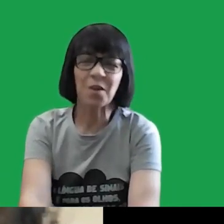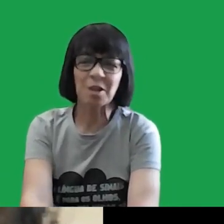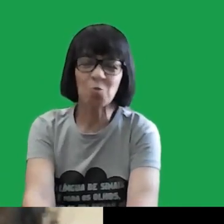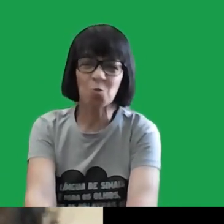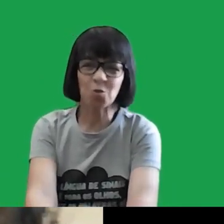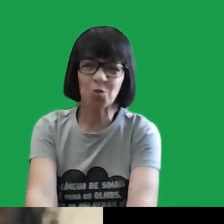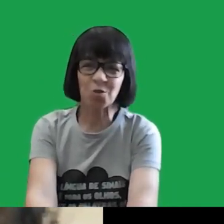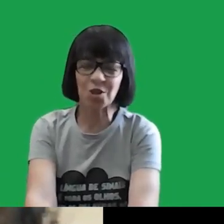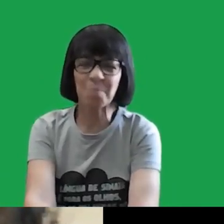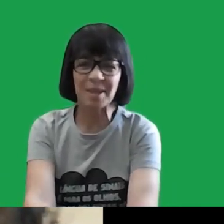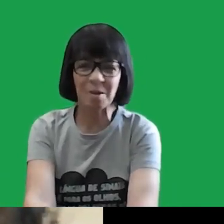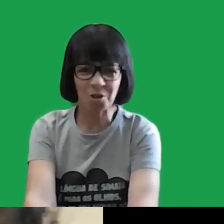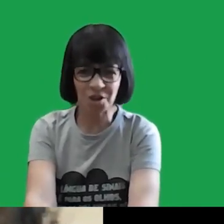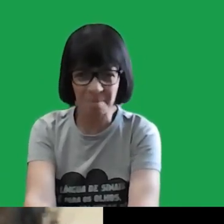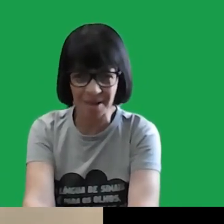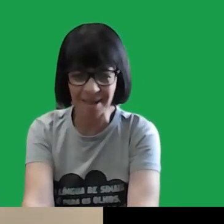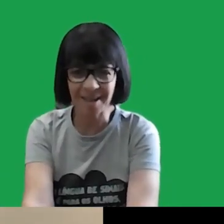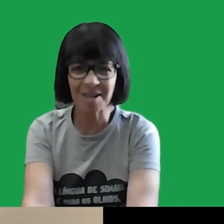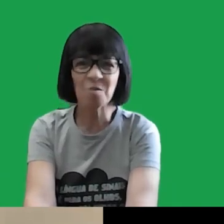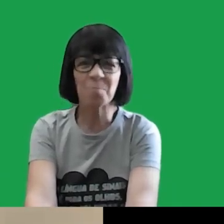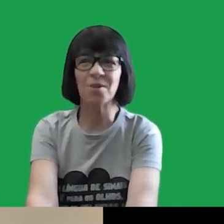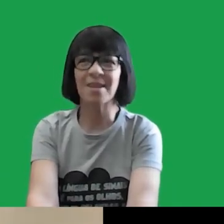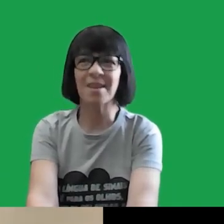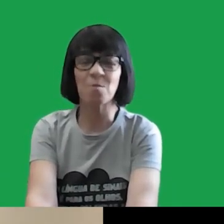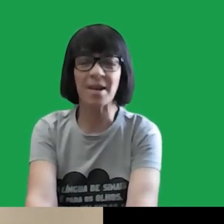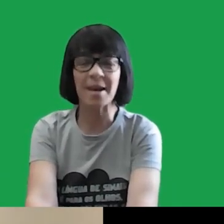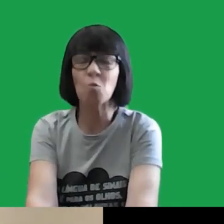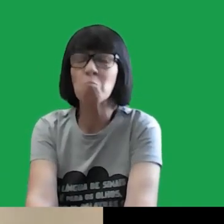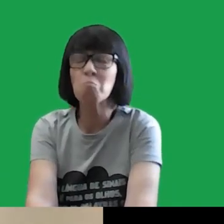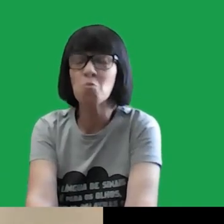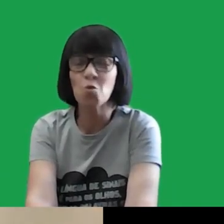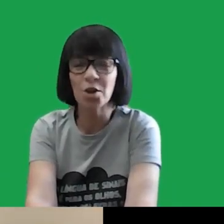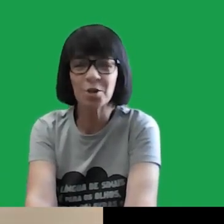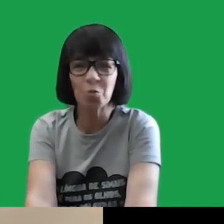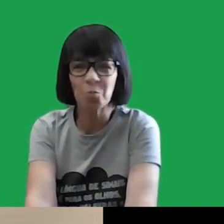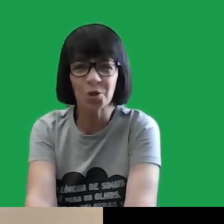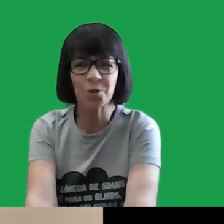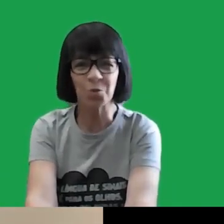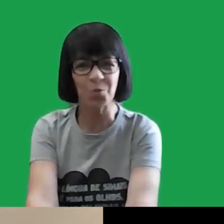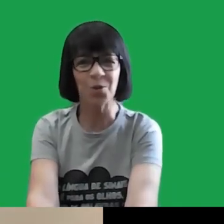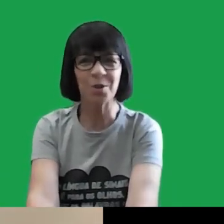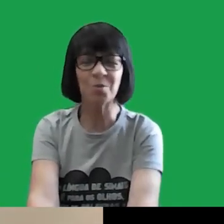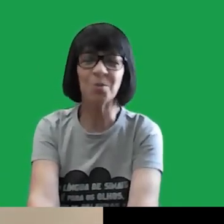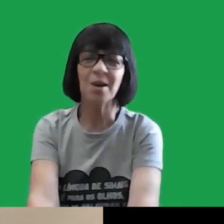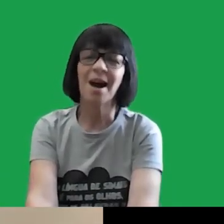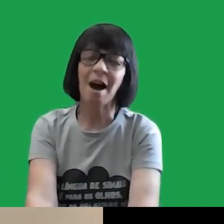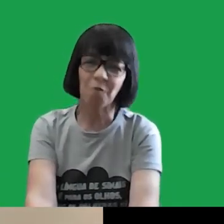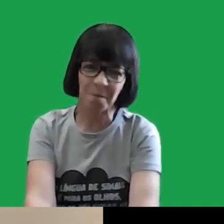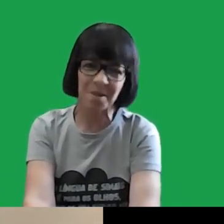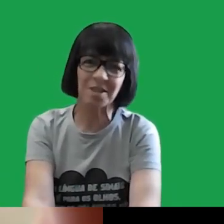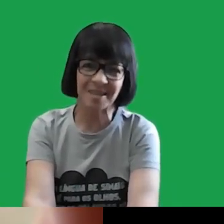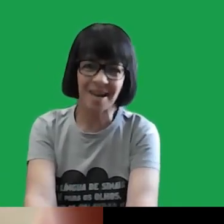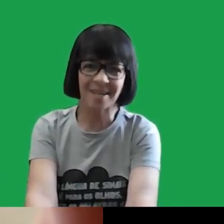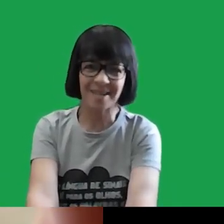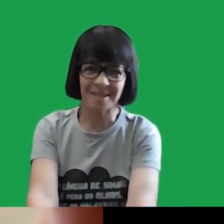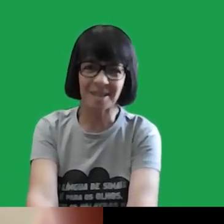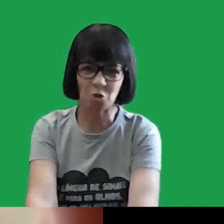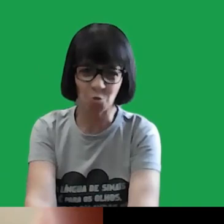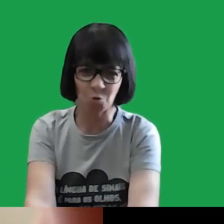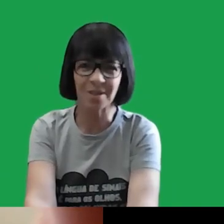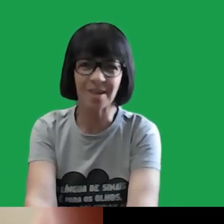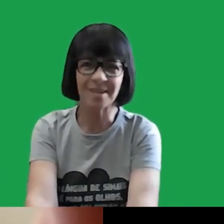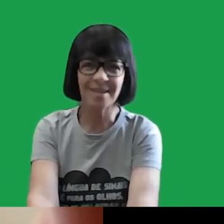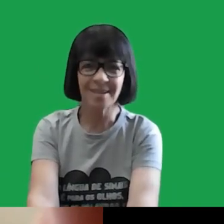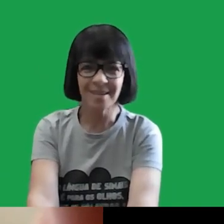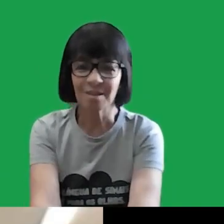Bom, eu faço curso de pedagogia bilíngue porque eu quero muito, muito, muito alfabetizar a